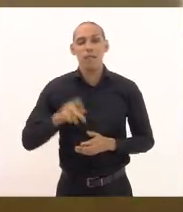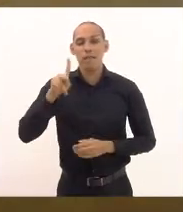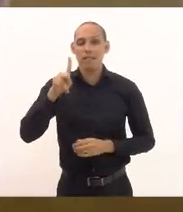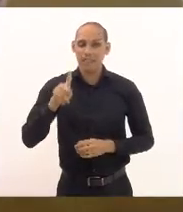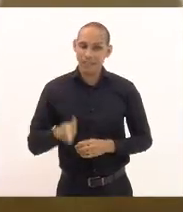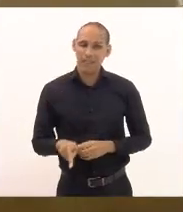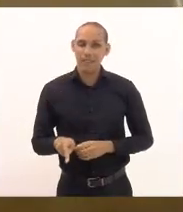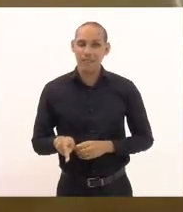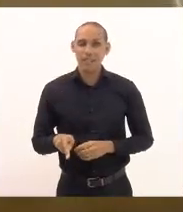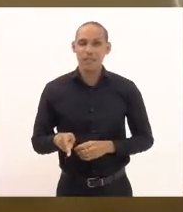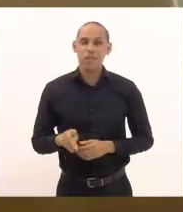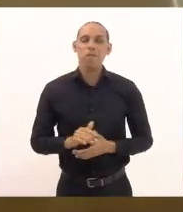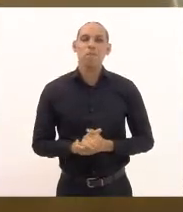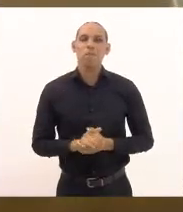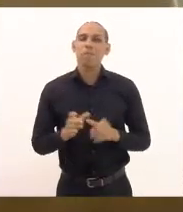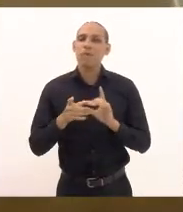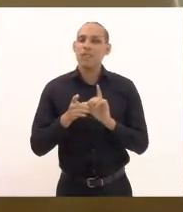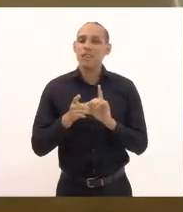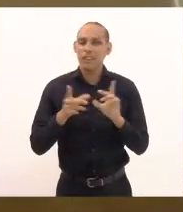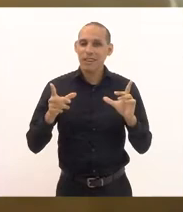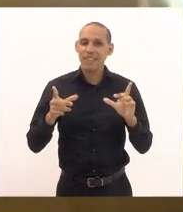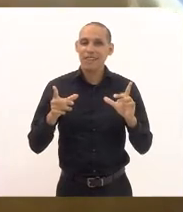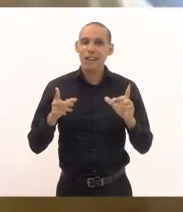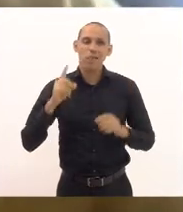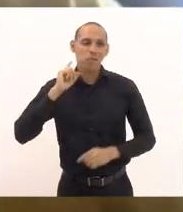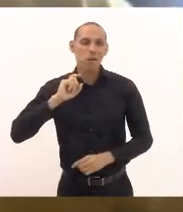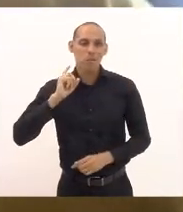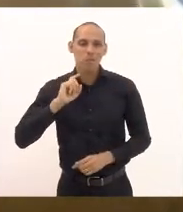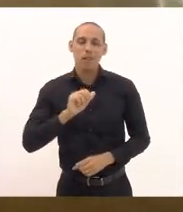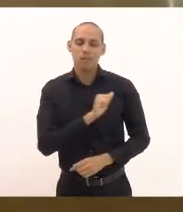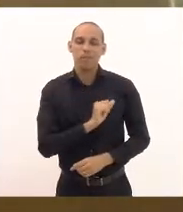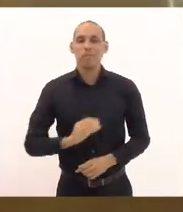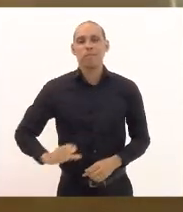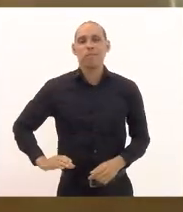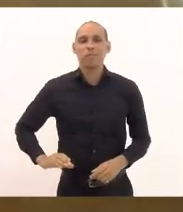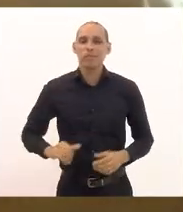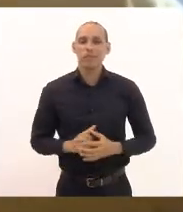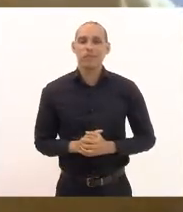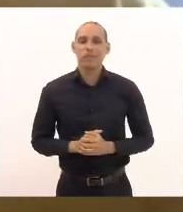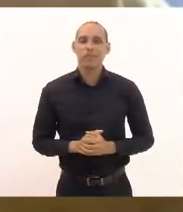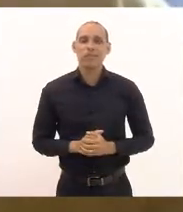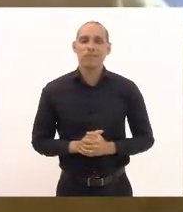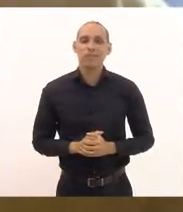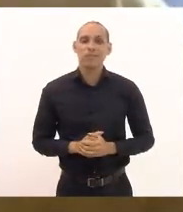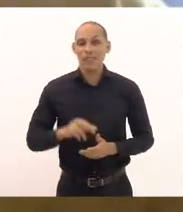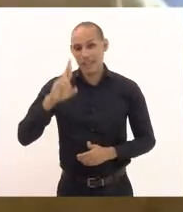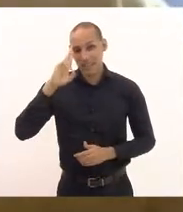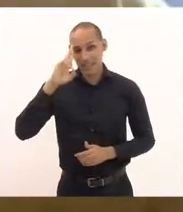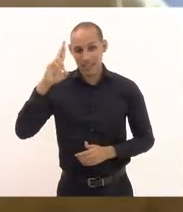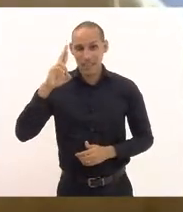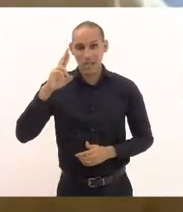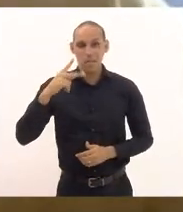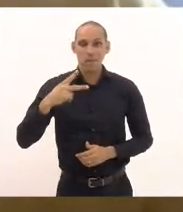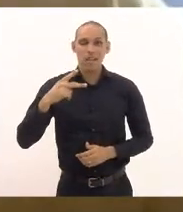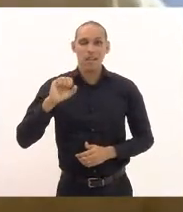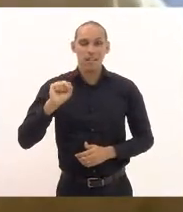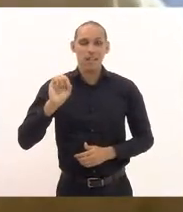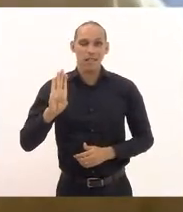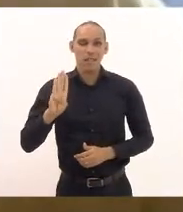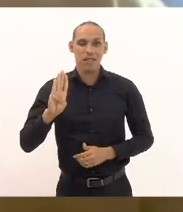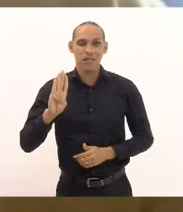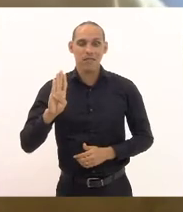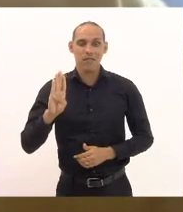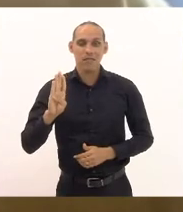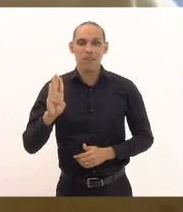Presidente democrático rubro-negro André Siciliano, pela liderança do PSB, eu